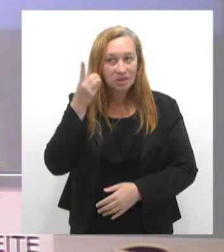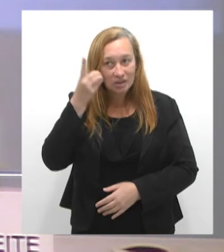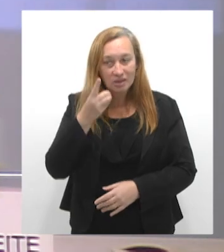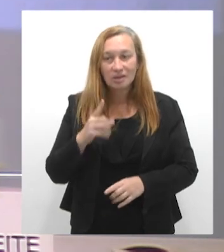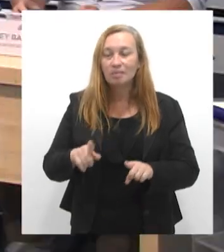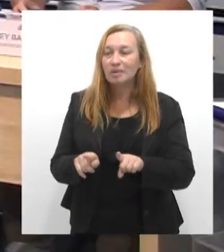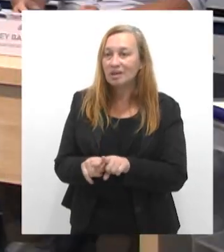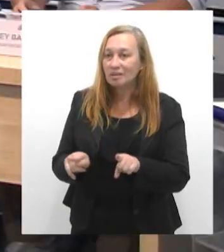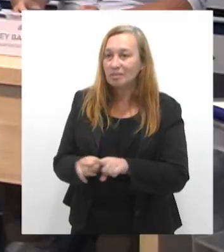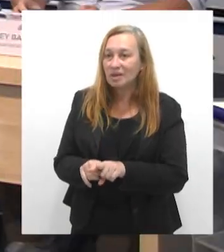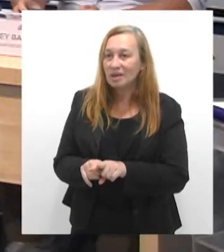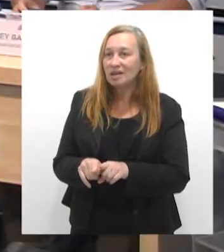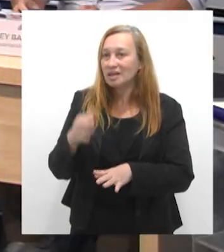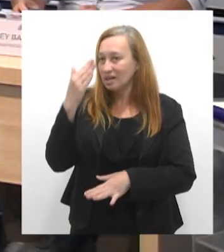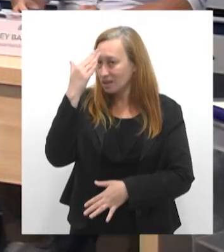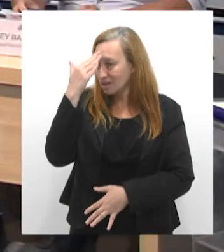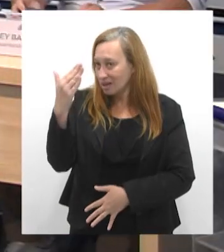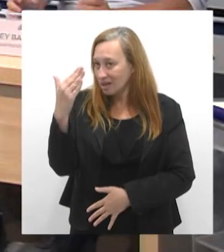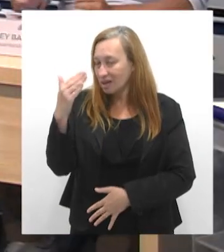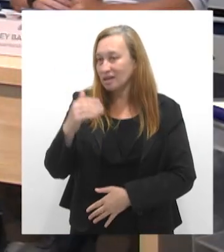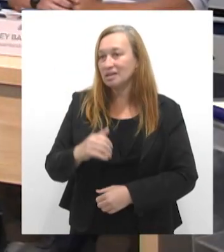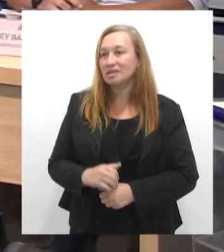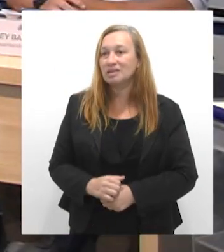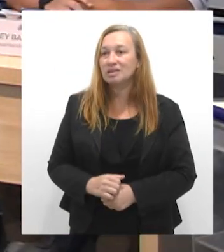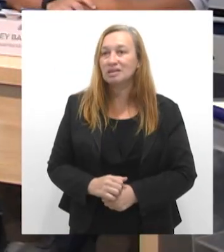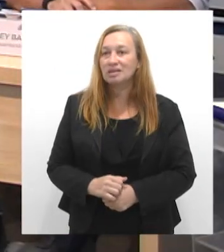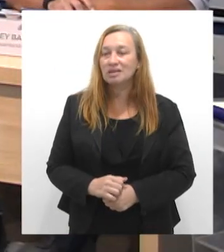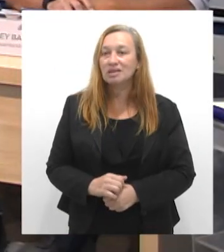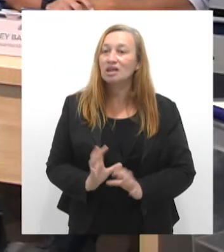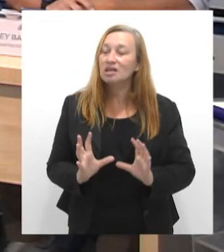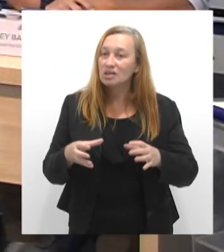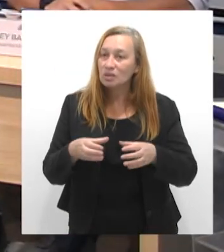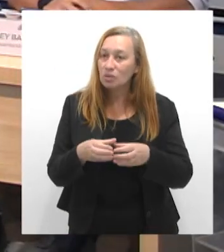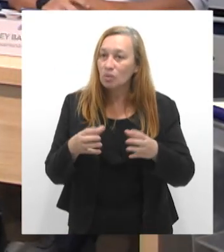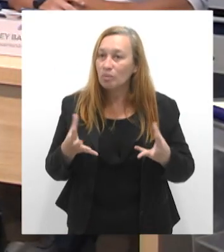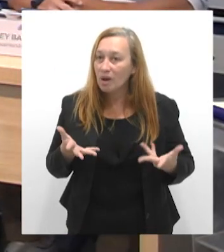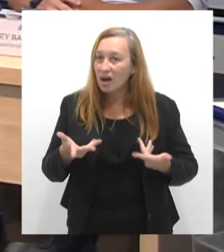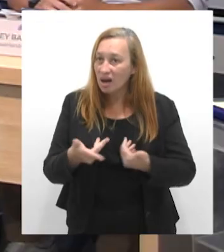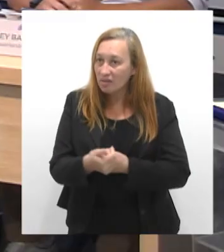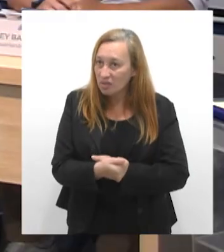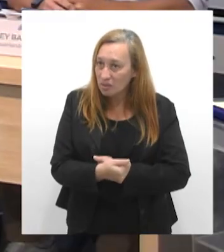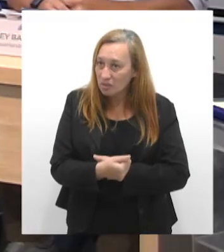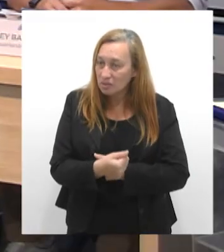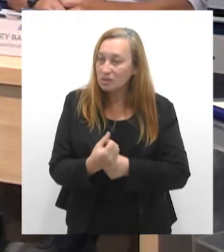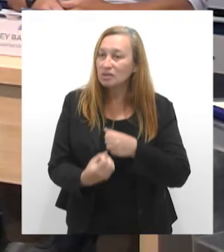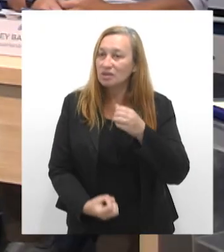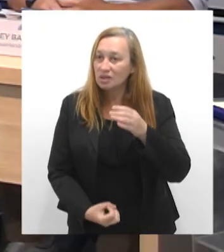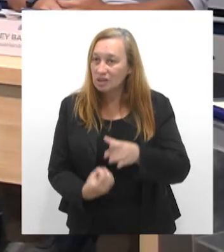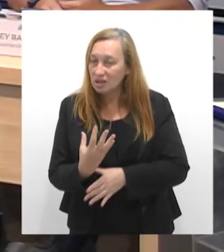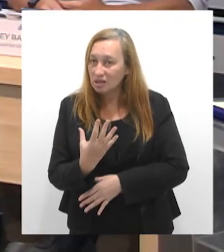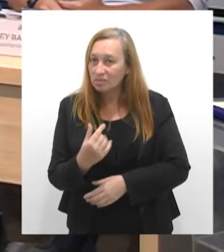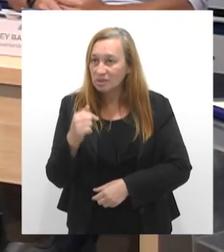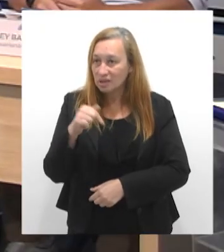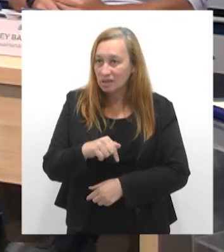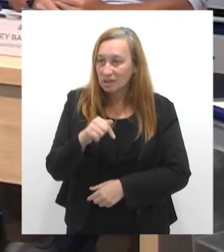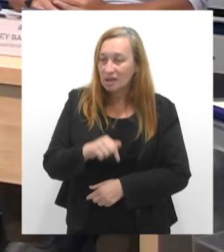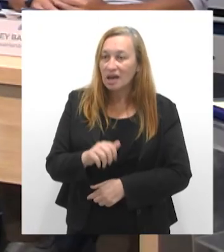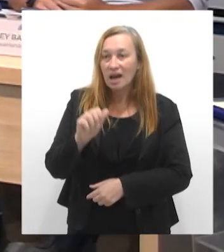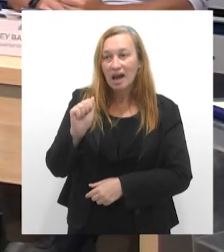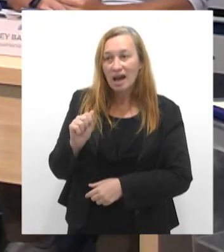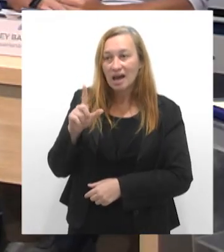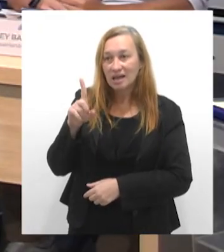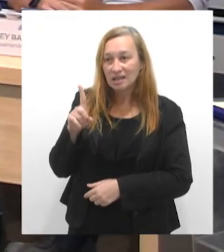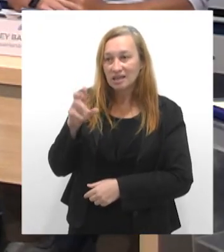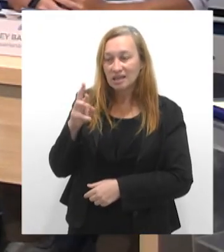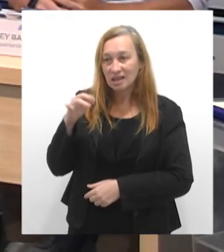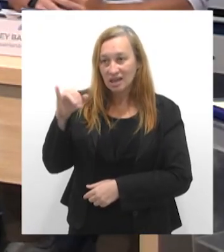fica aqui também meu agradecimento a esta equipe maravilhosa que nós construímos, que a Adriana, a partir do mês que vem,